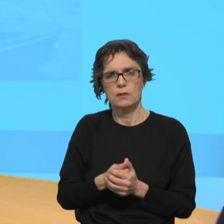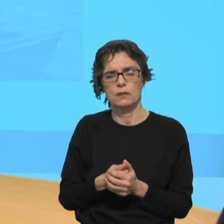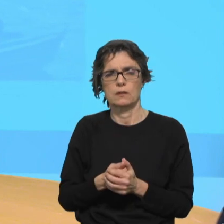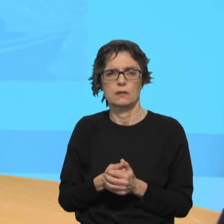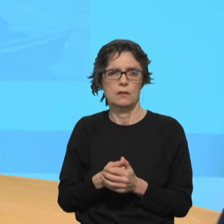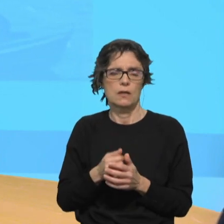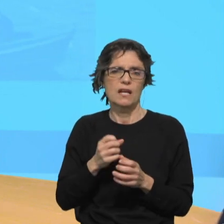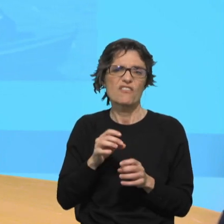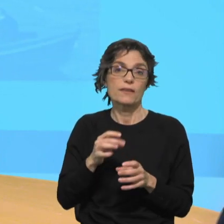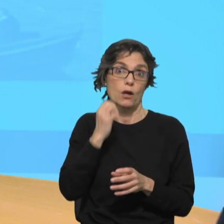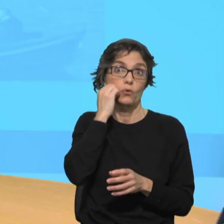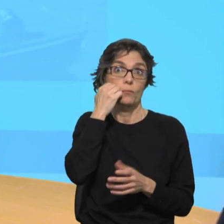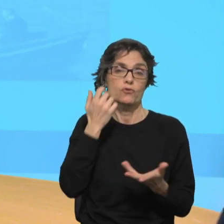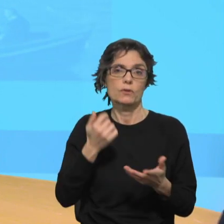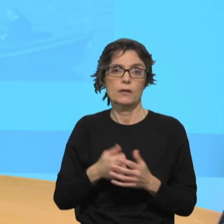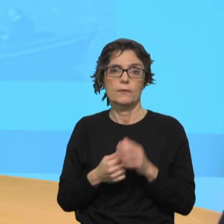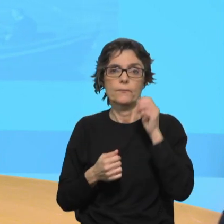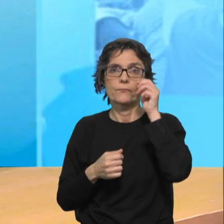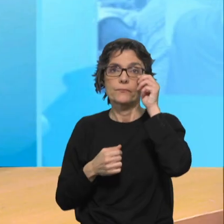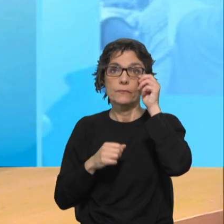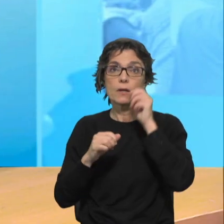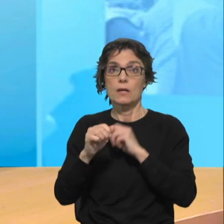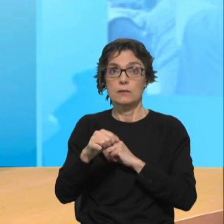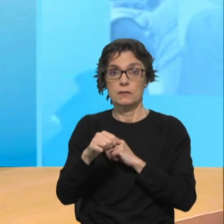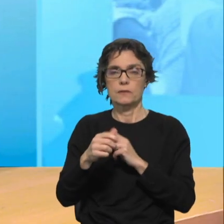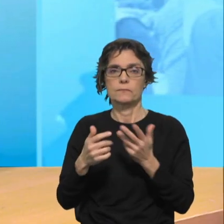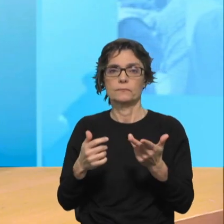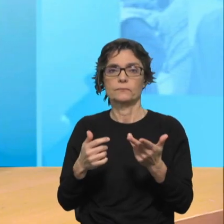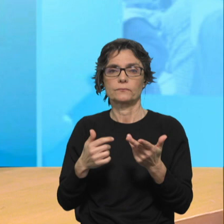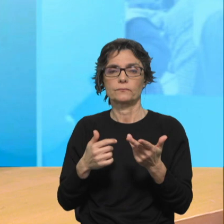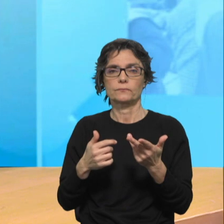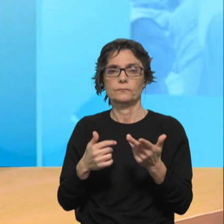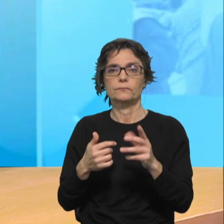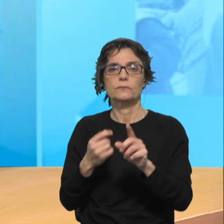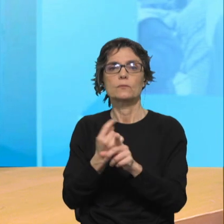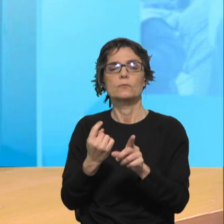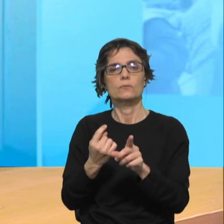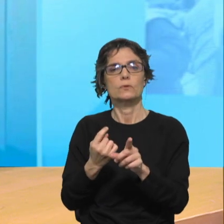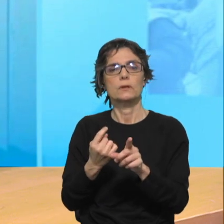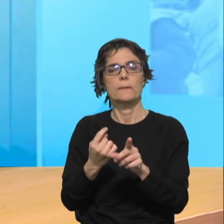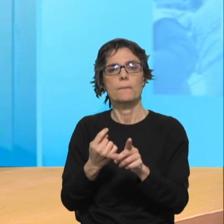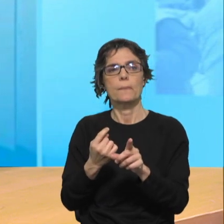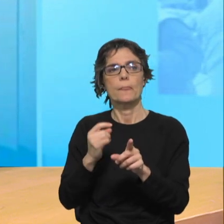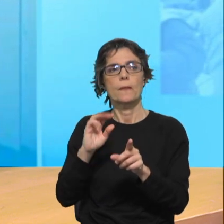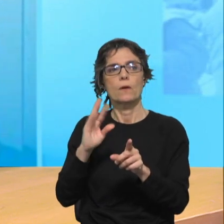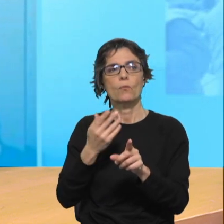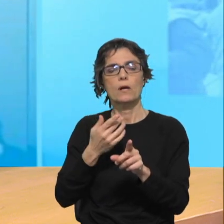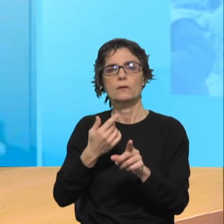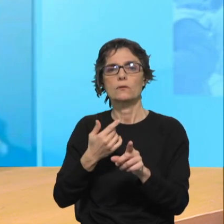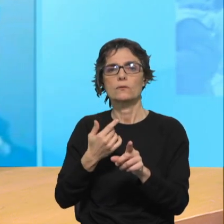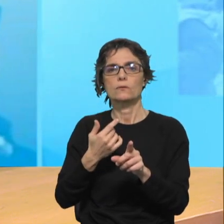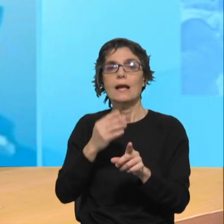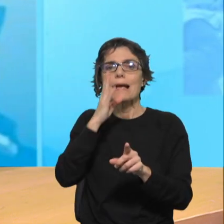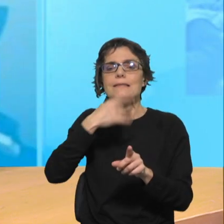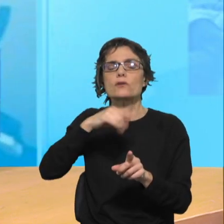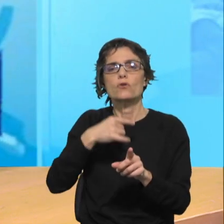atividade? E é a dignificação da carreira que garante o futuro da própria carreira. Porque nós vemos,